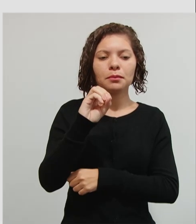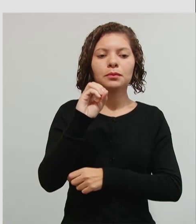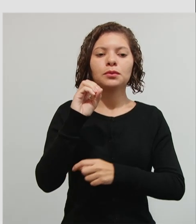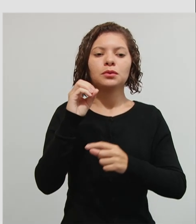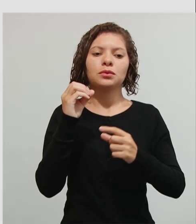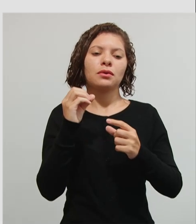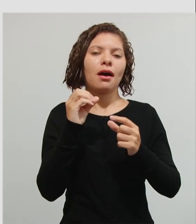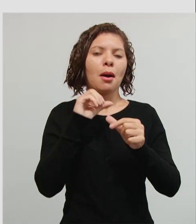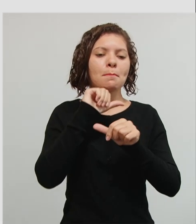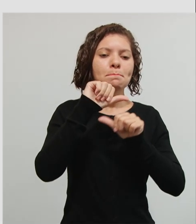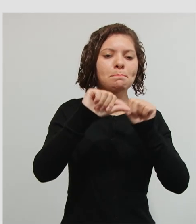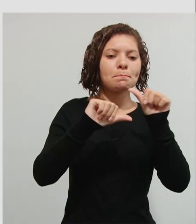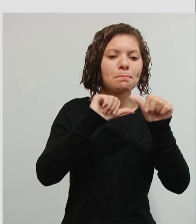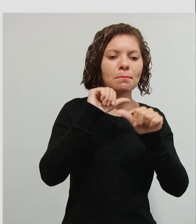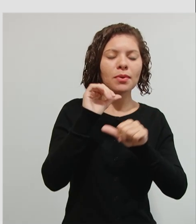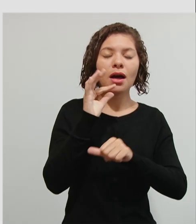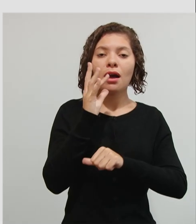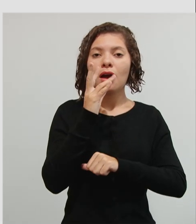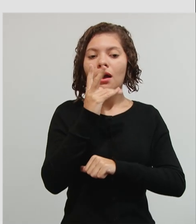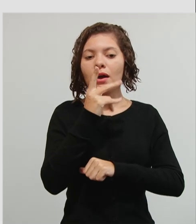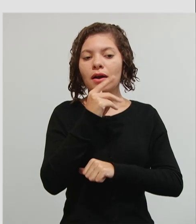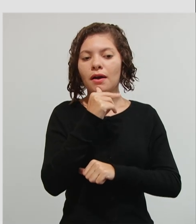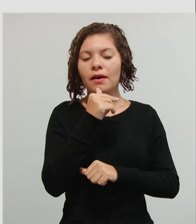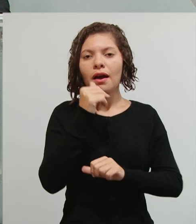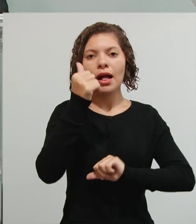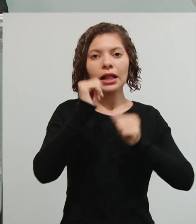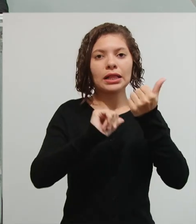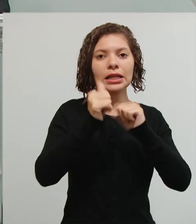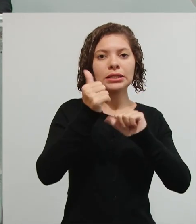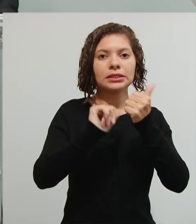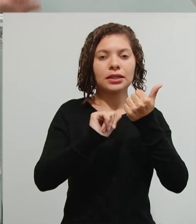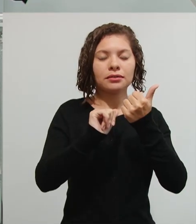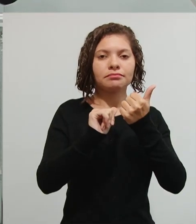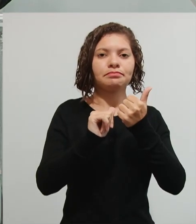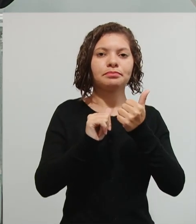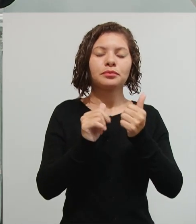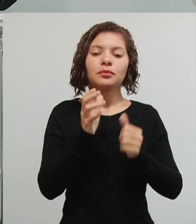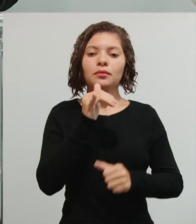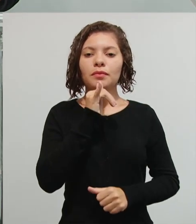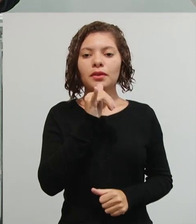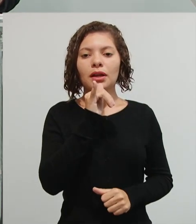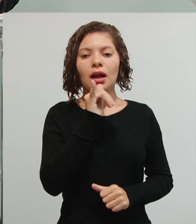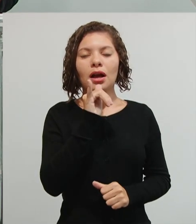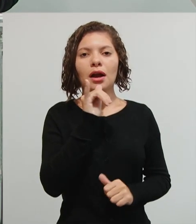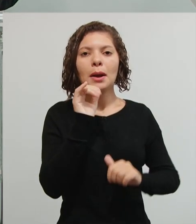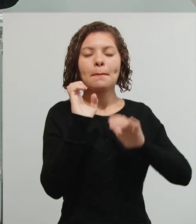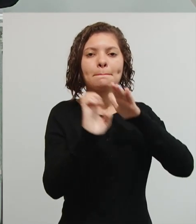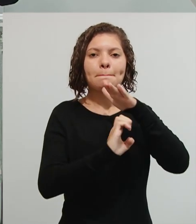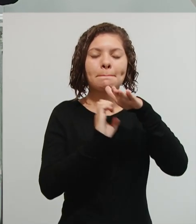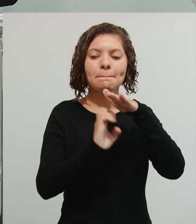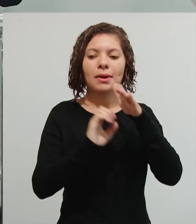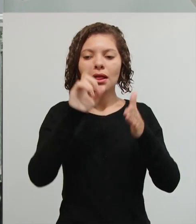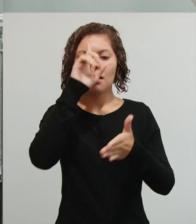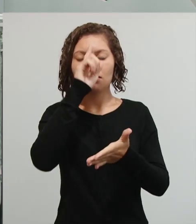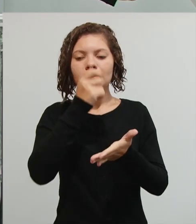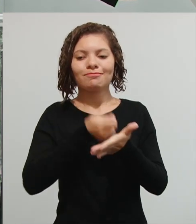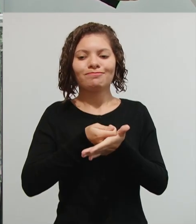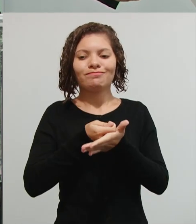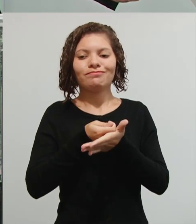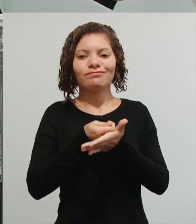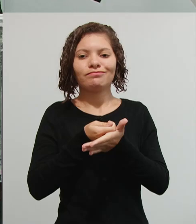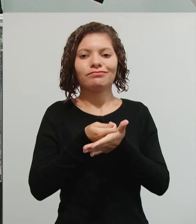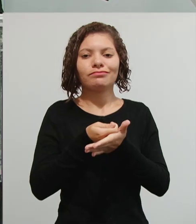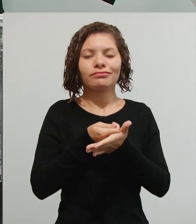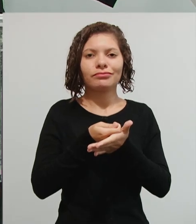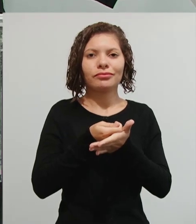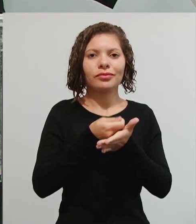fazendo análise de custo e análise de benefício. Eu posso dar um exemplo sobre isso. Uma empresa ela não decide totalmente se